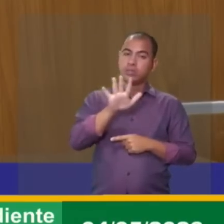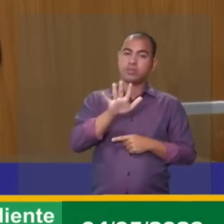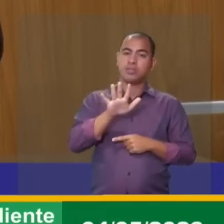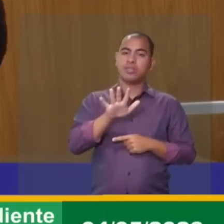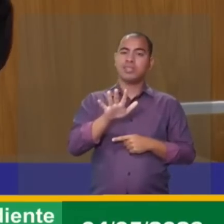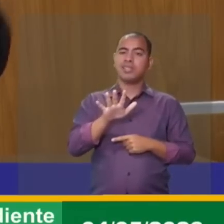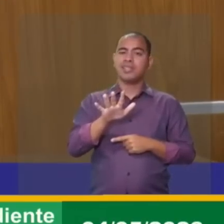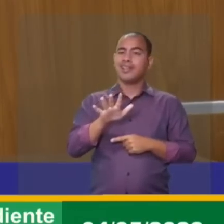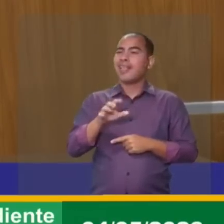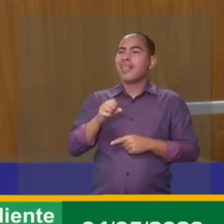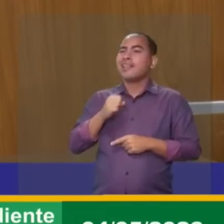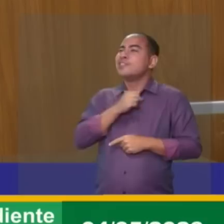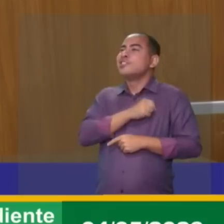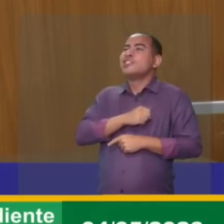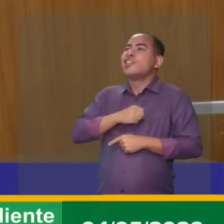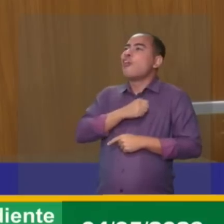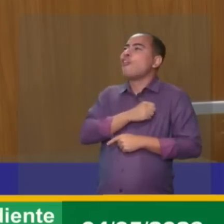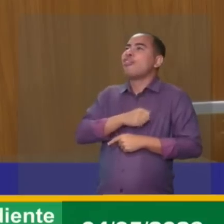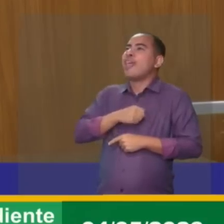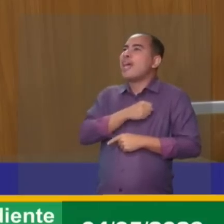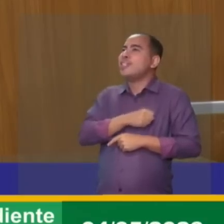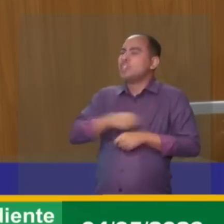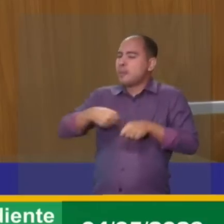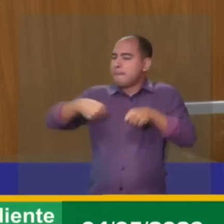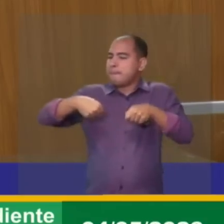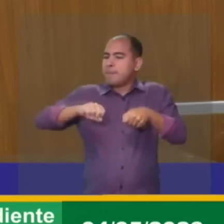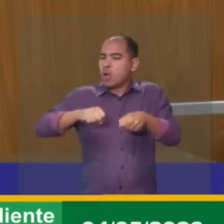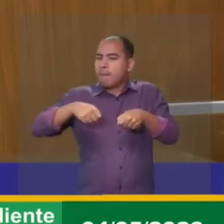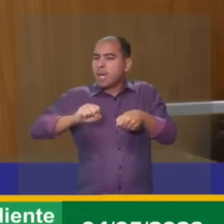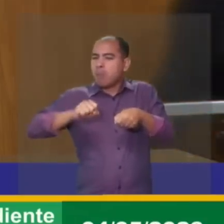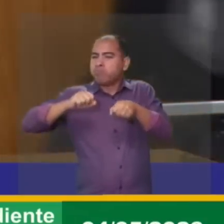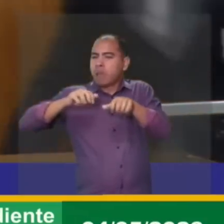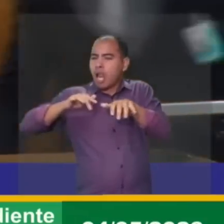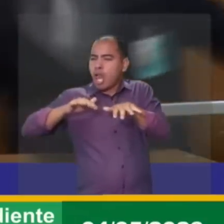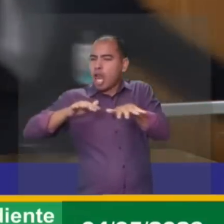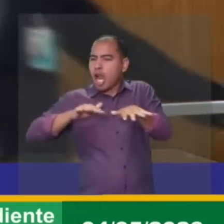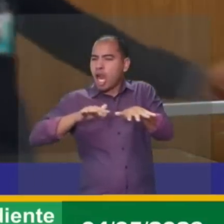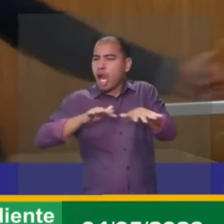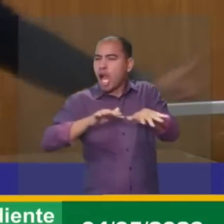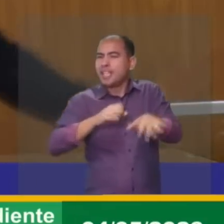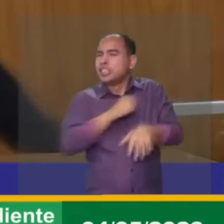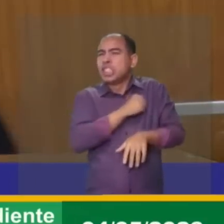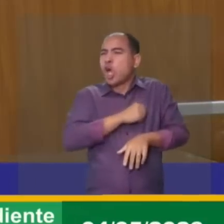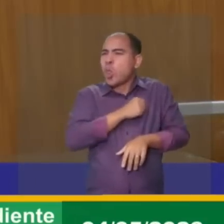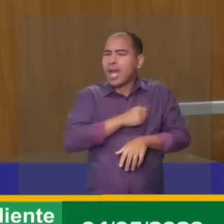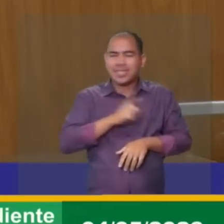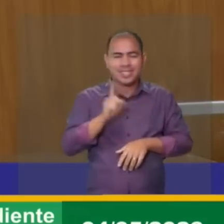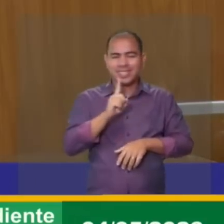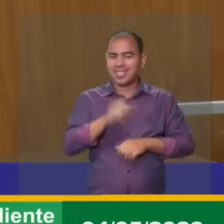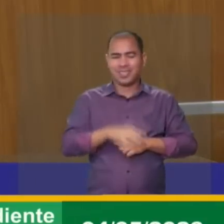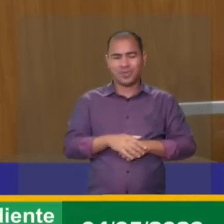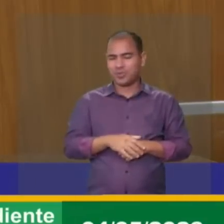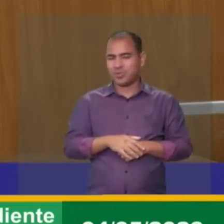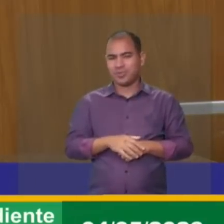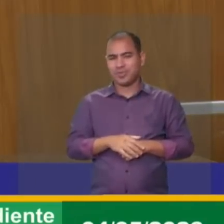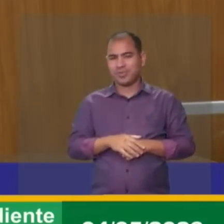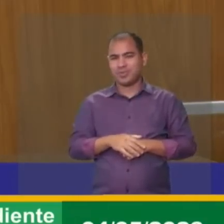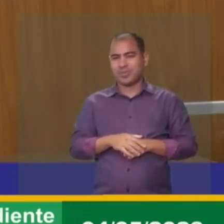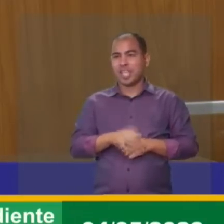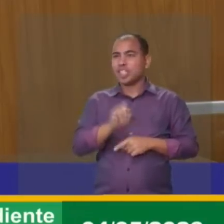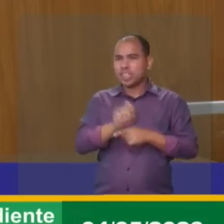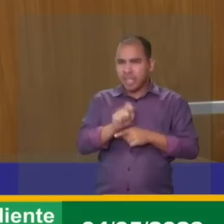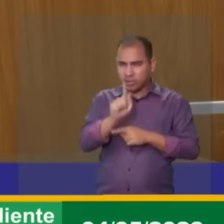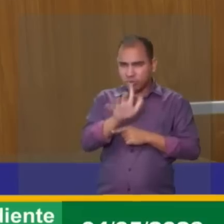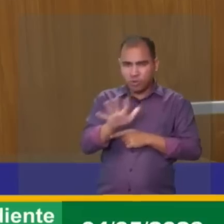saudades da motosiata o estado de Goiás não está com